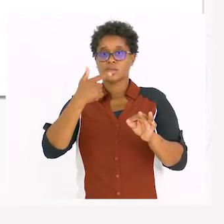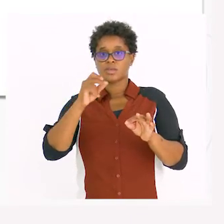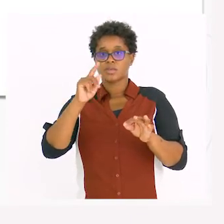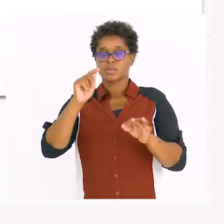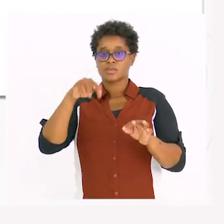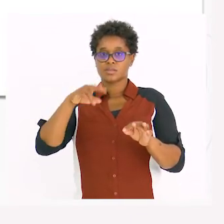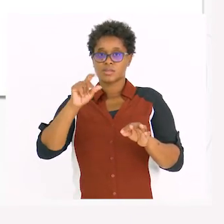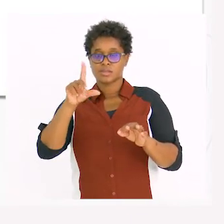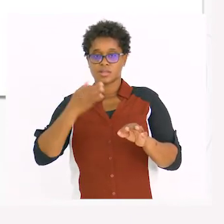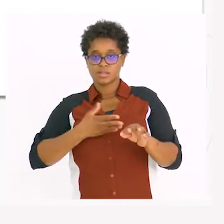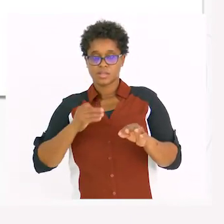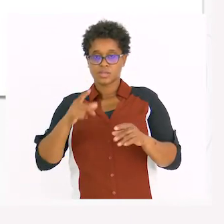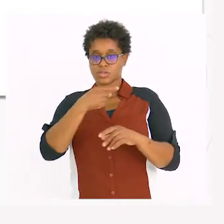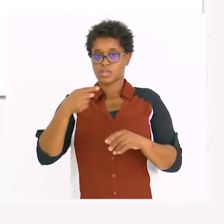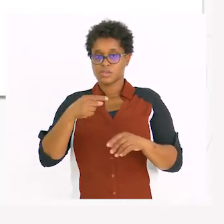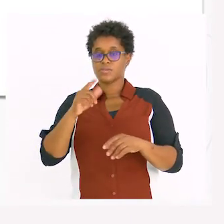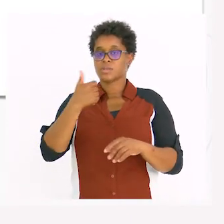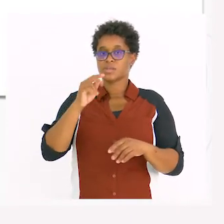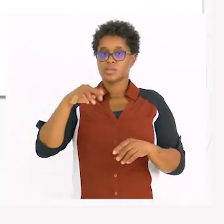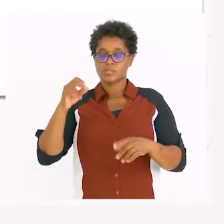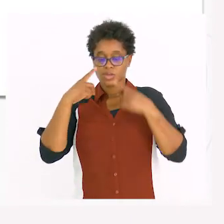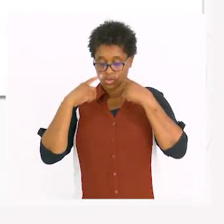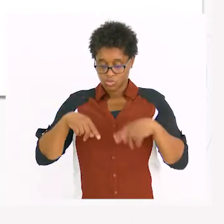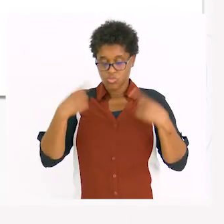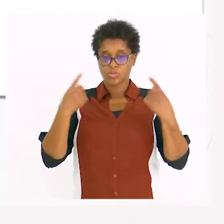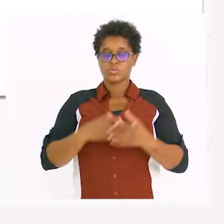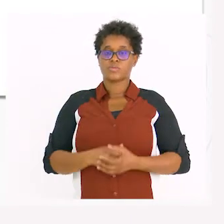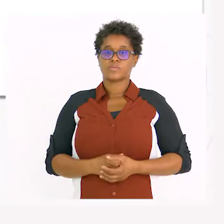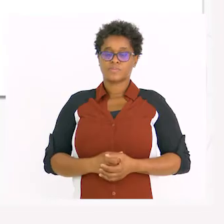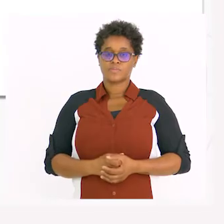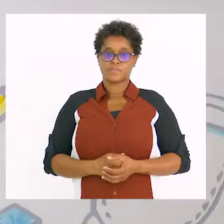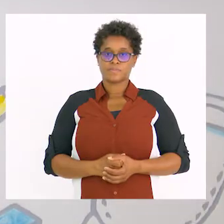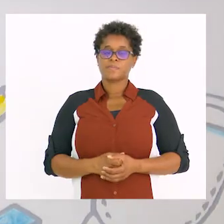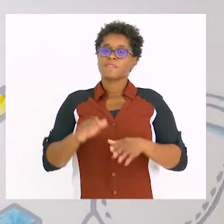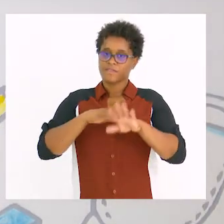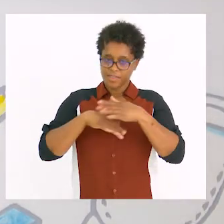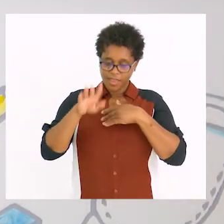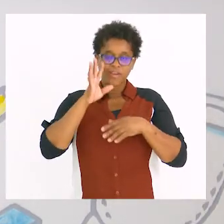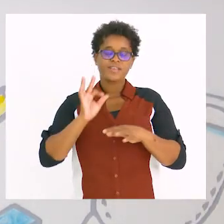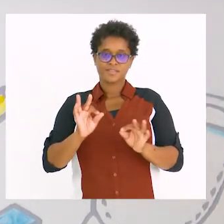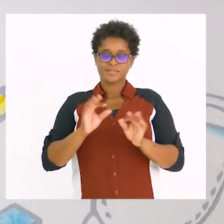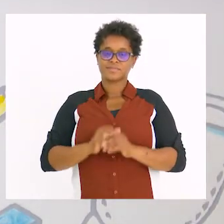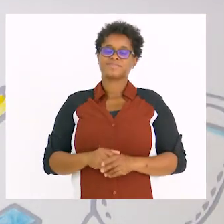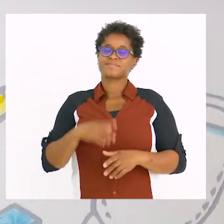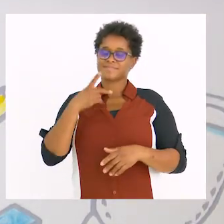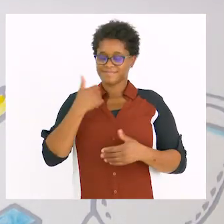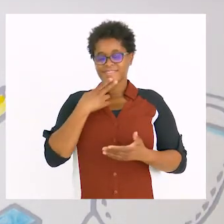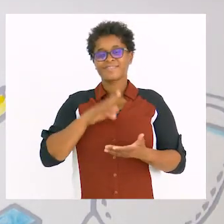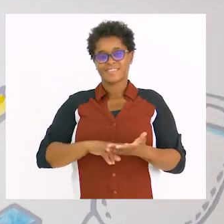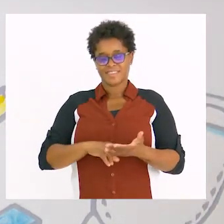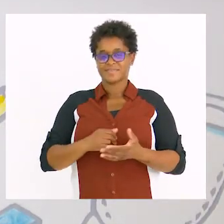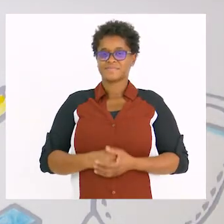externalidades negativas e bens públicos. Fizeram assim? Com